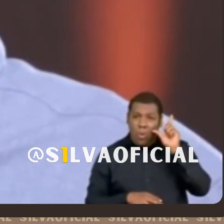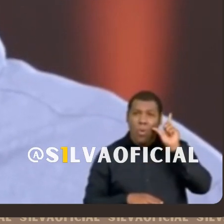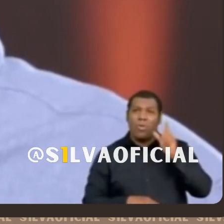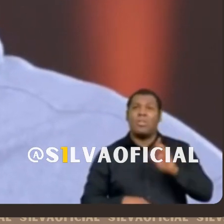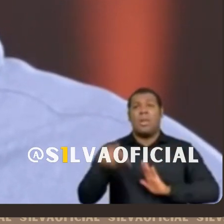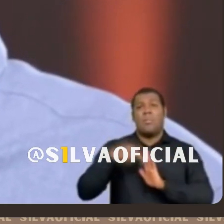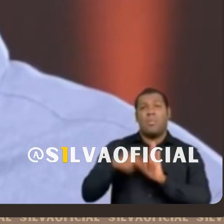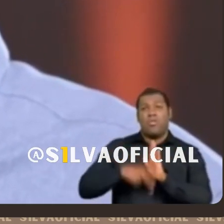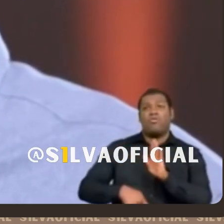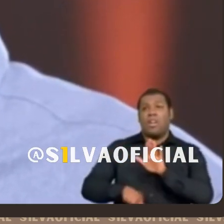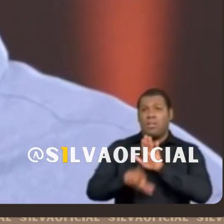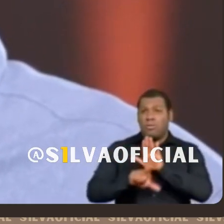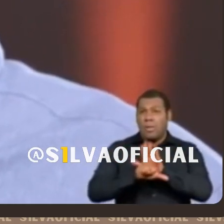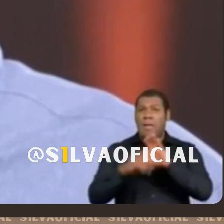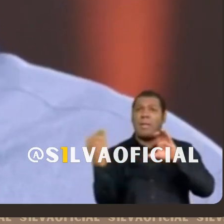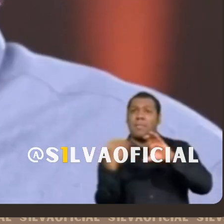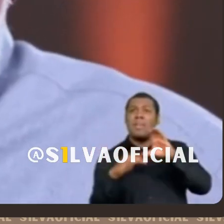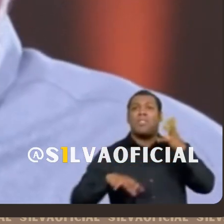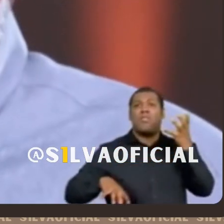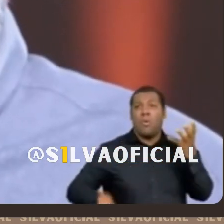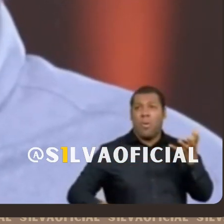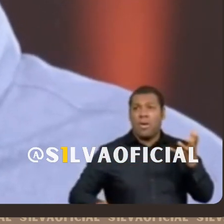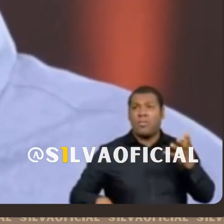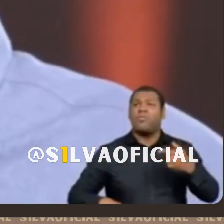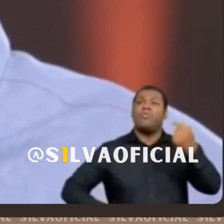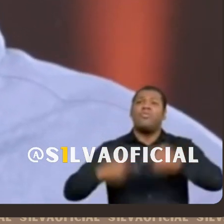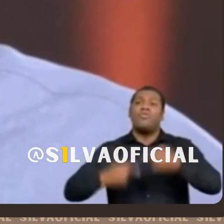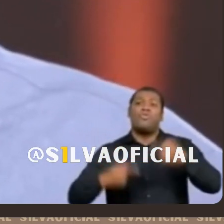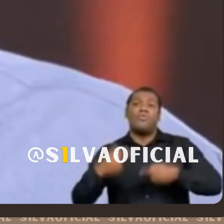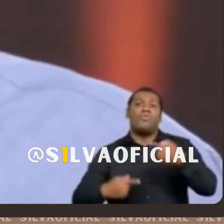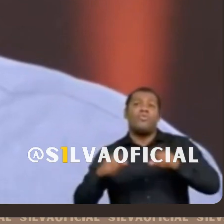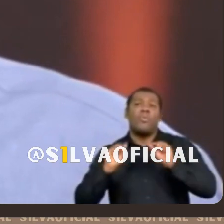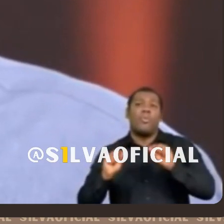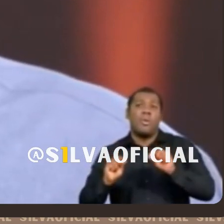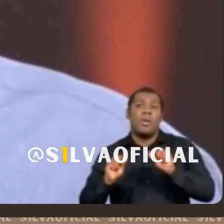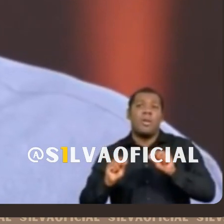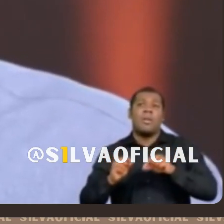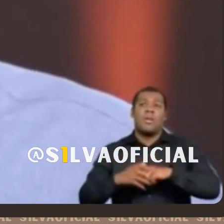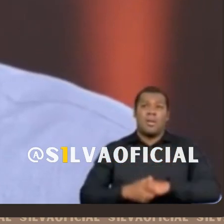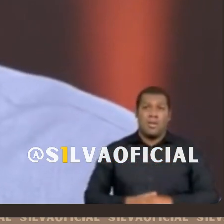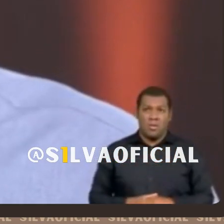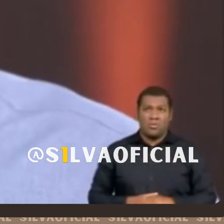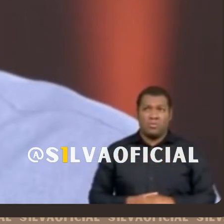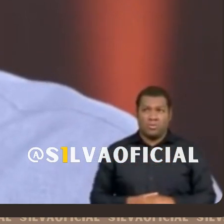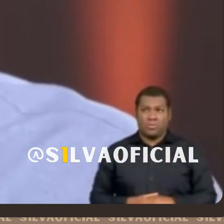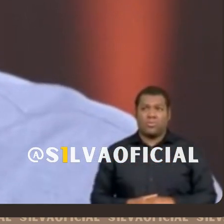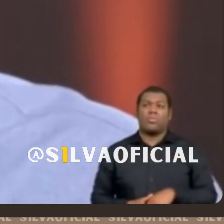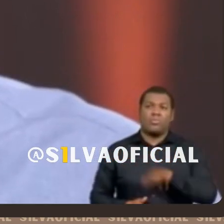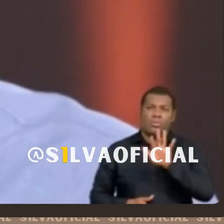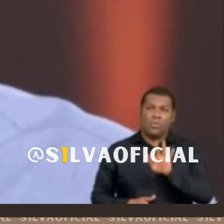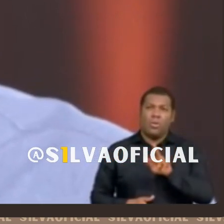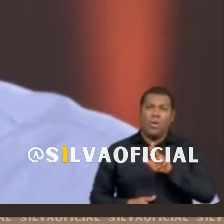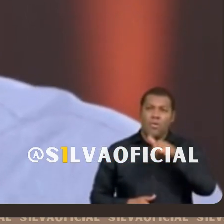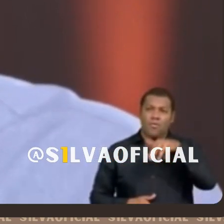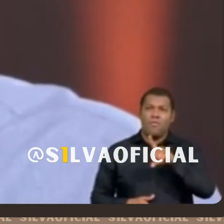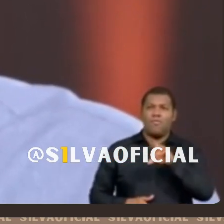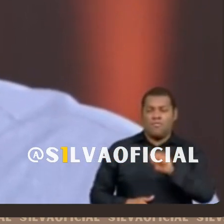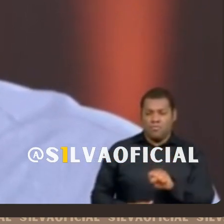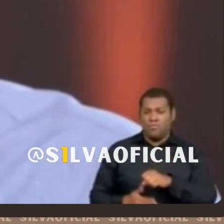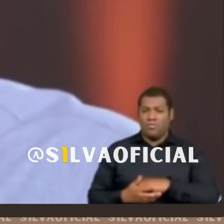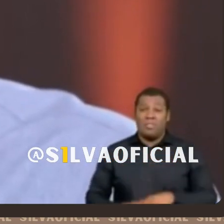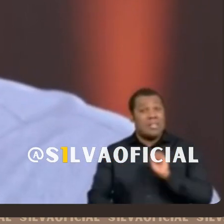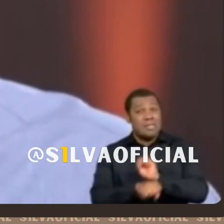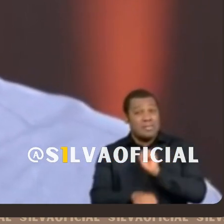taxação dos mais ricos, dos fundos. Então, sabe, vamos ver se o Congresso aprova e vamos ver se a gente consegue arrecadar um pouco mais